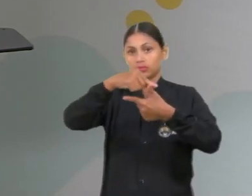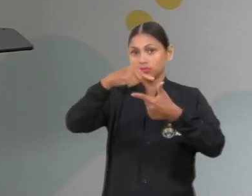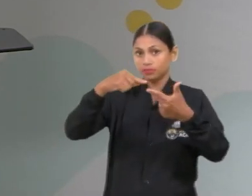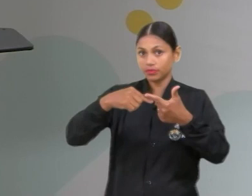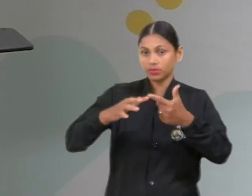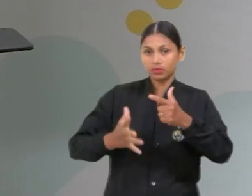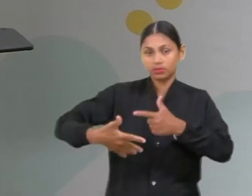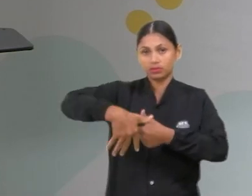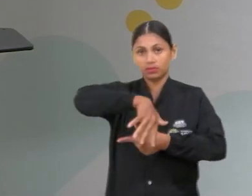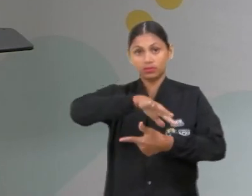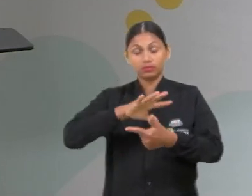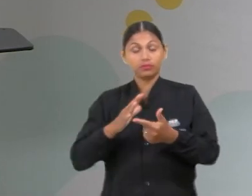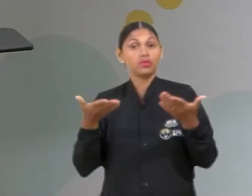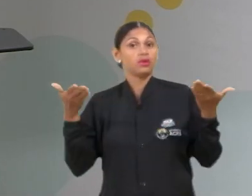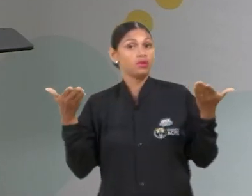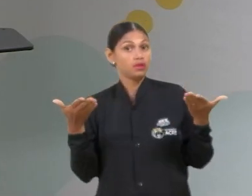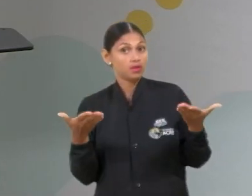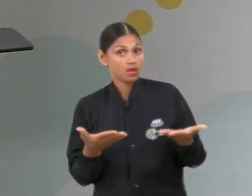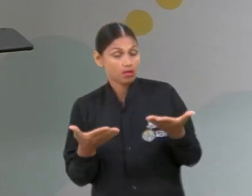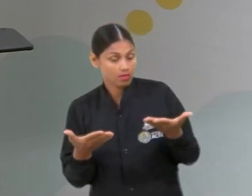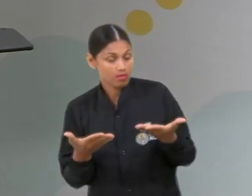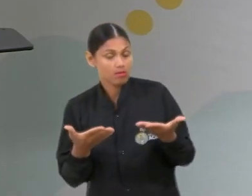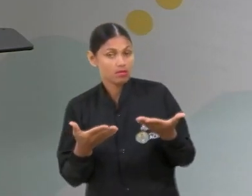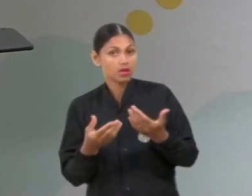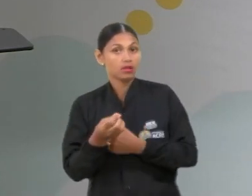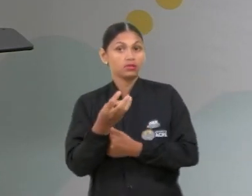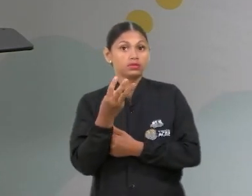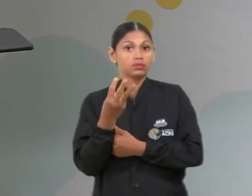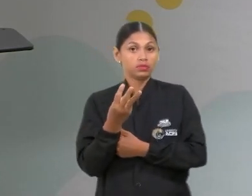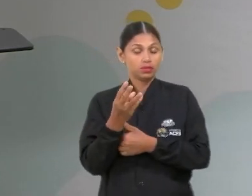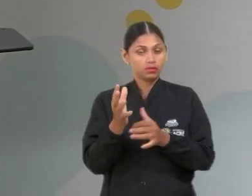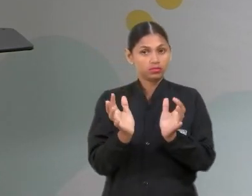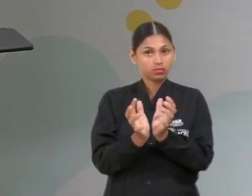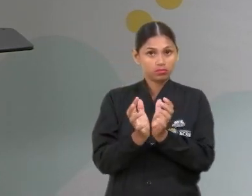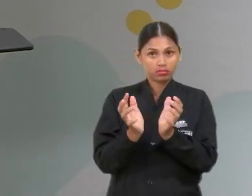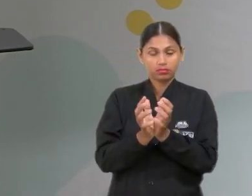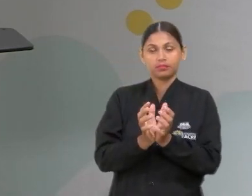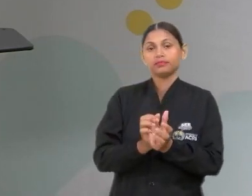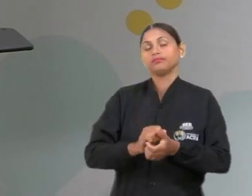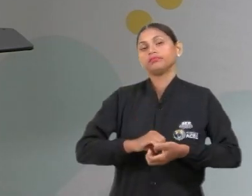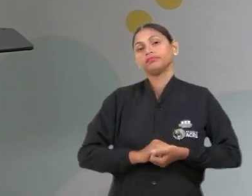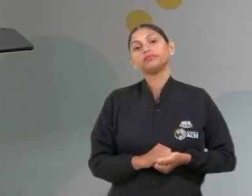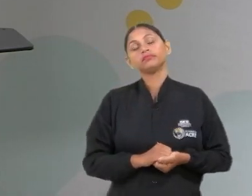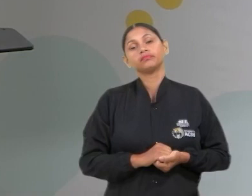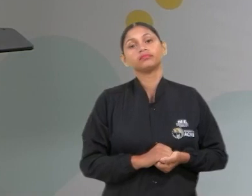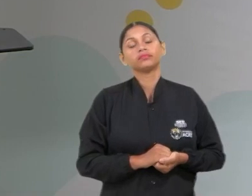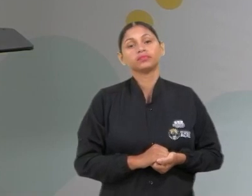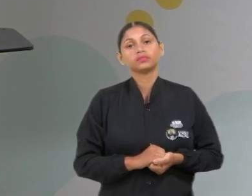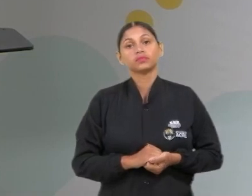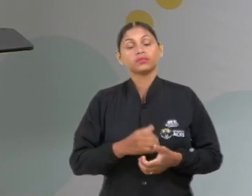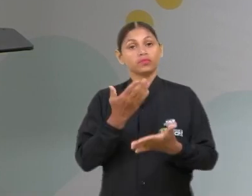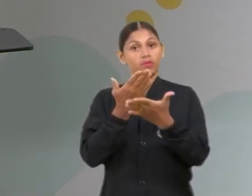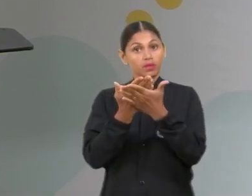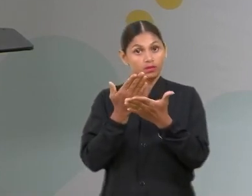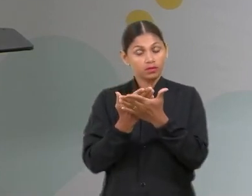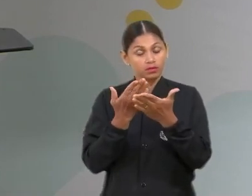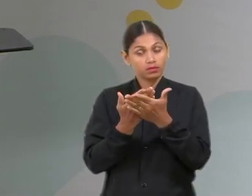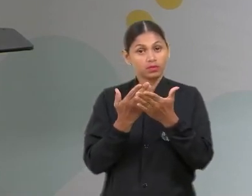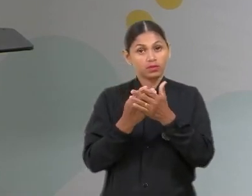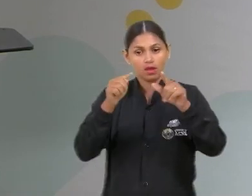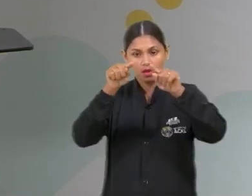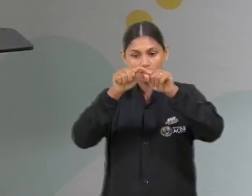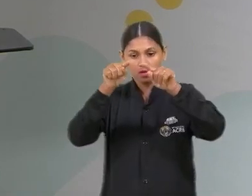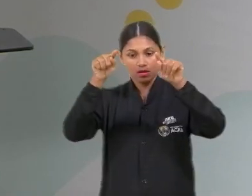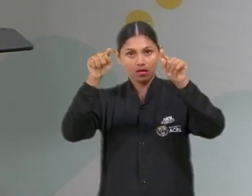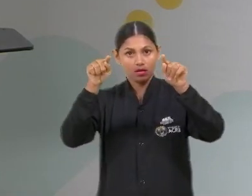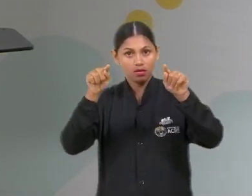espacial. Agora o módulo 3, para a gente fechar essa primeira série, tá bom? Vamos lá, aqui a gente vai trabalhar a ideia de esfera e um